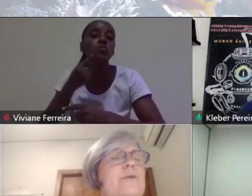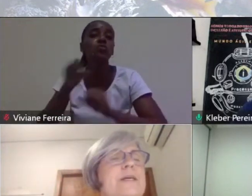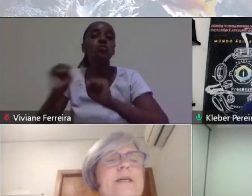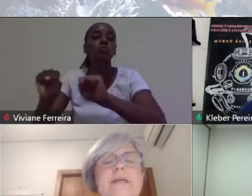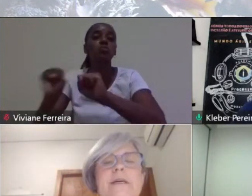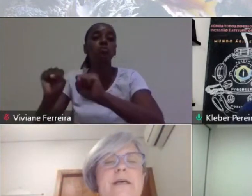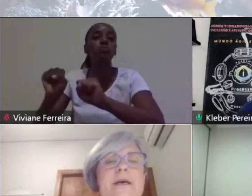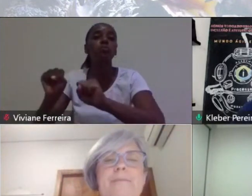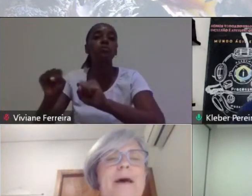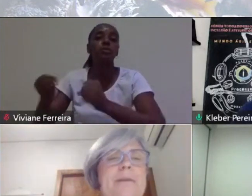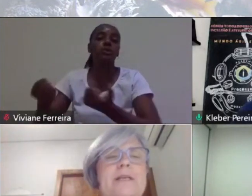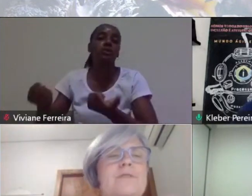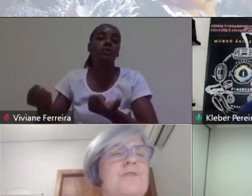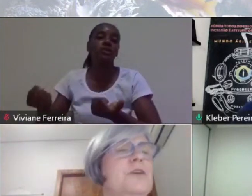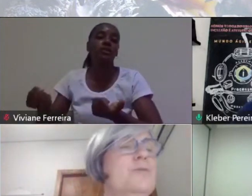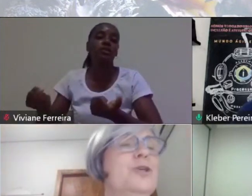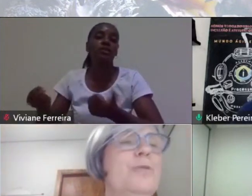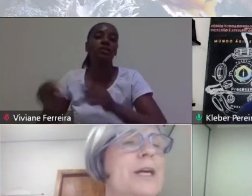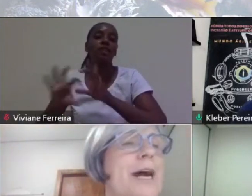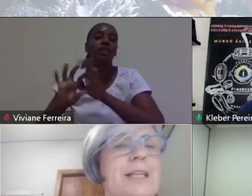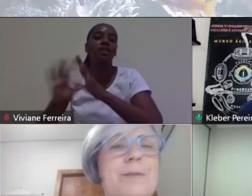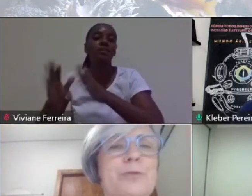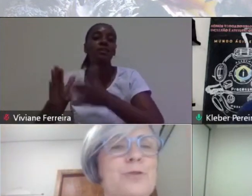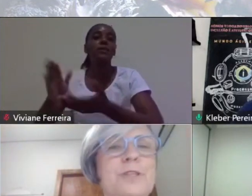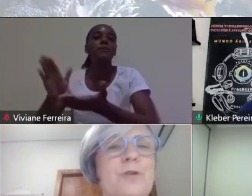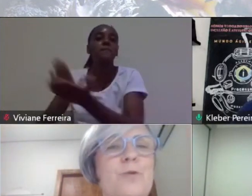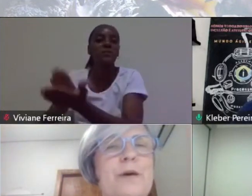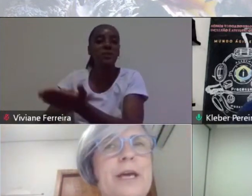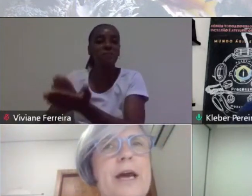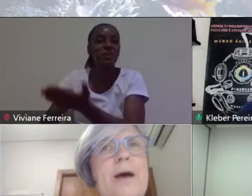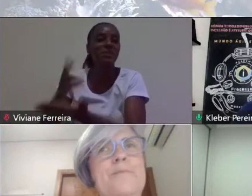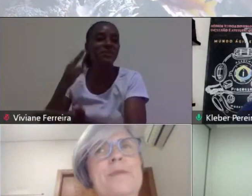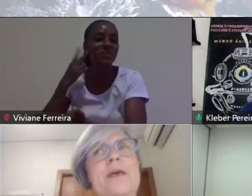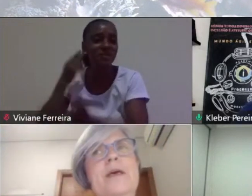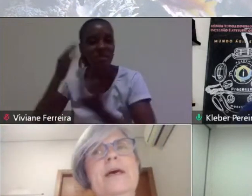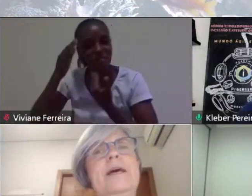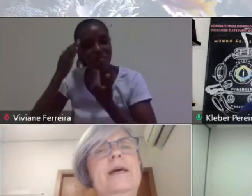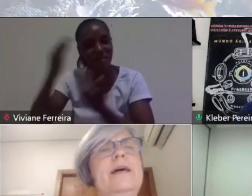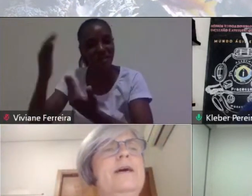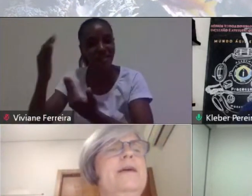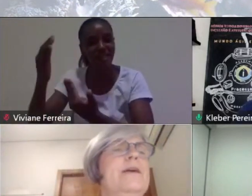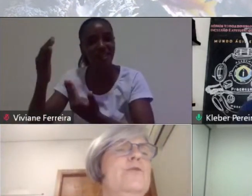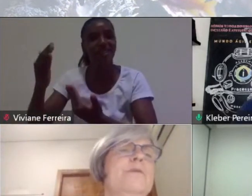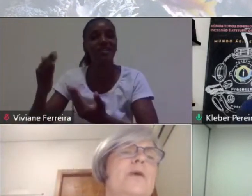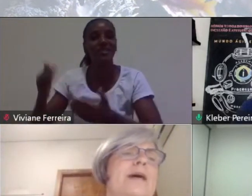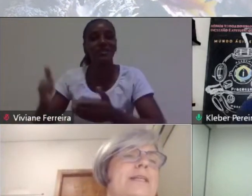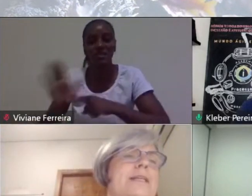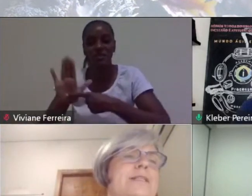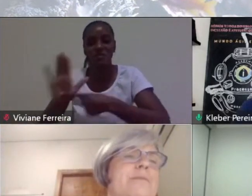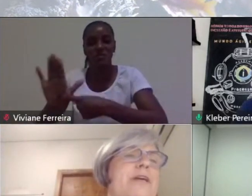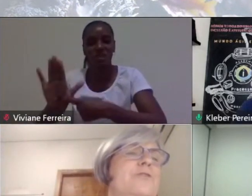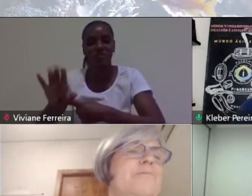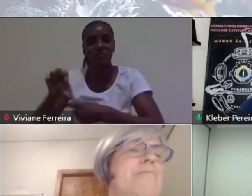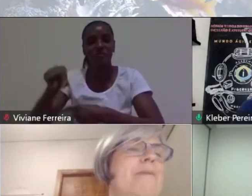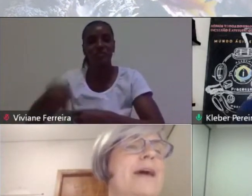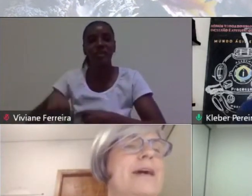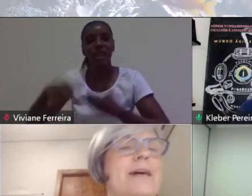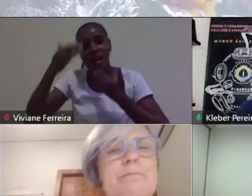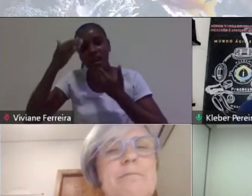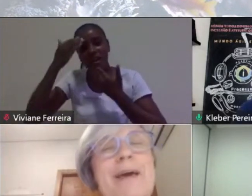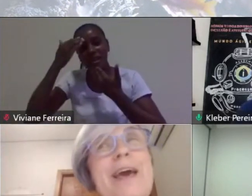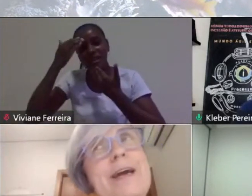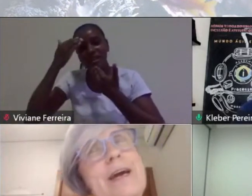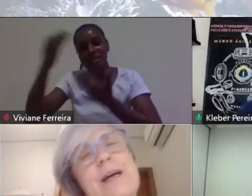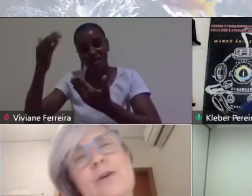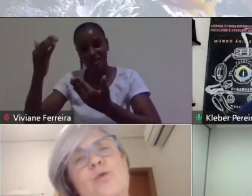Então, parabéns, Vivi, muito obrigada por nos acompanhar. E o meu agradecimento